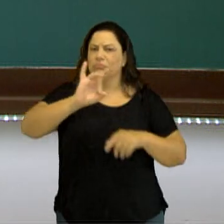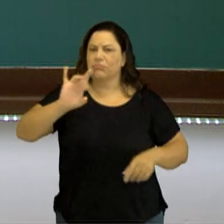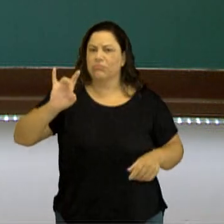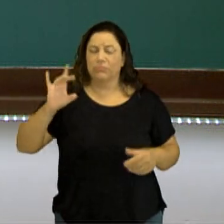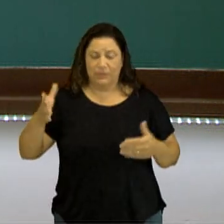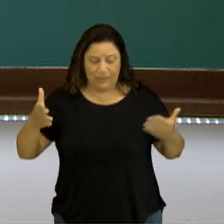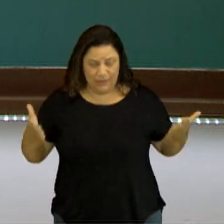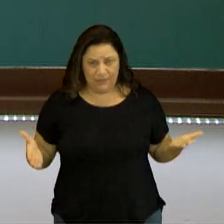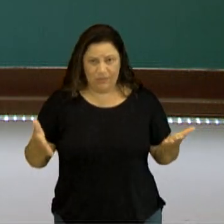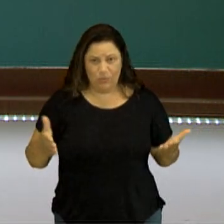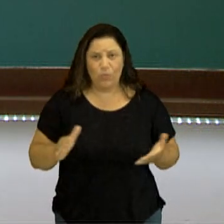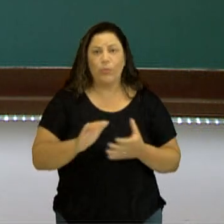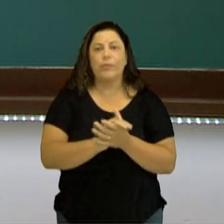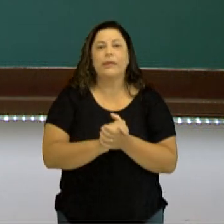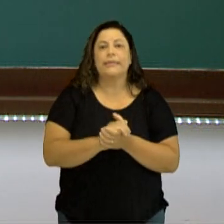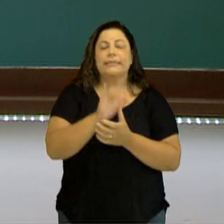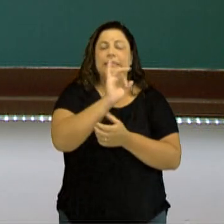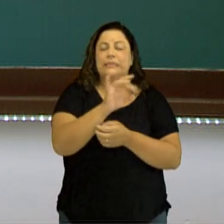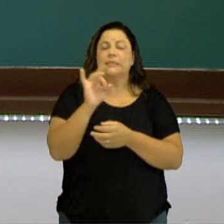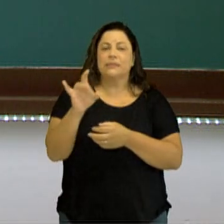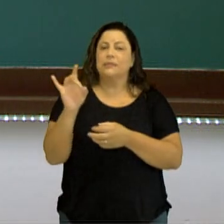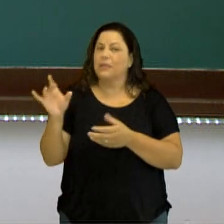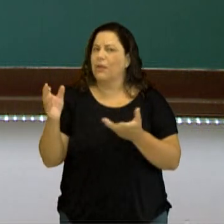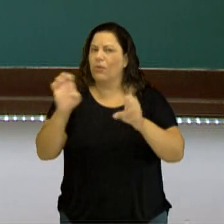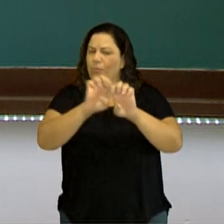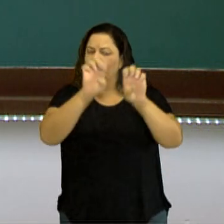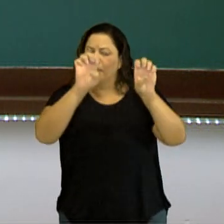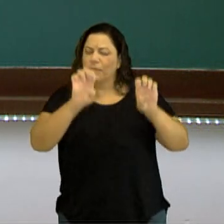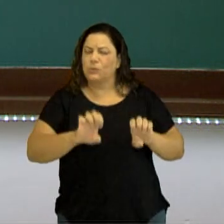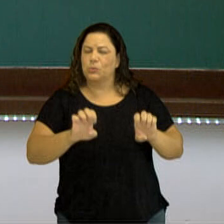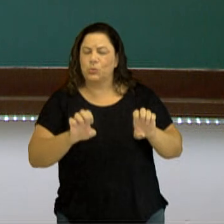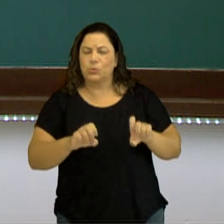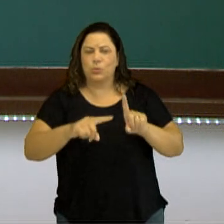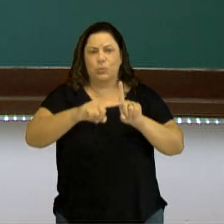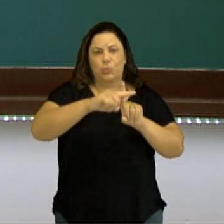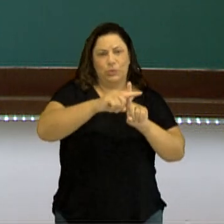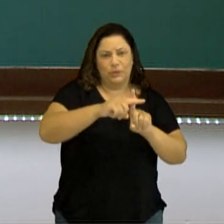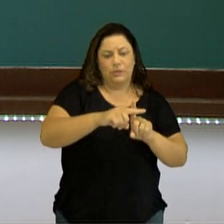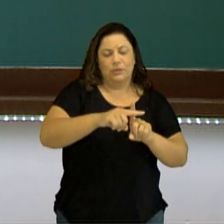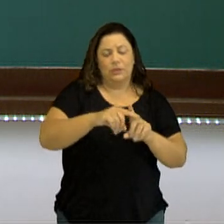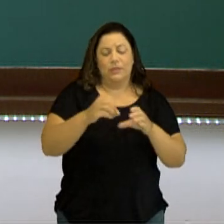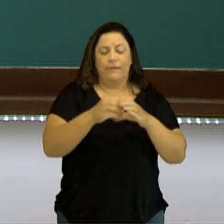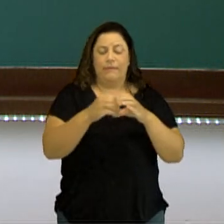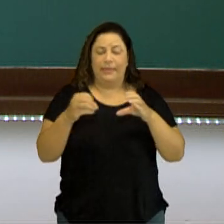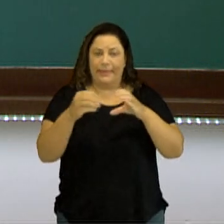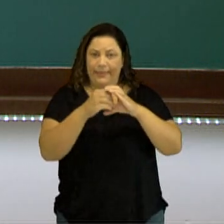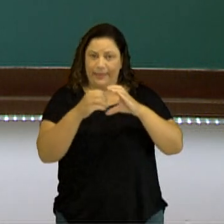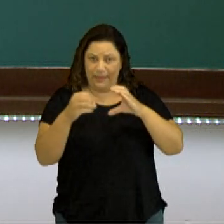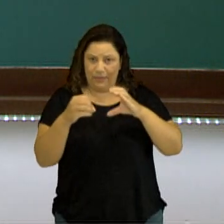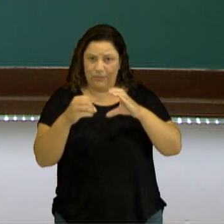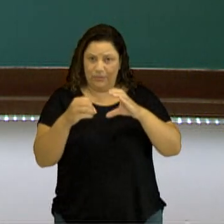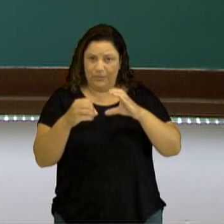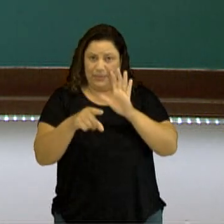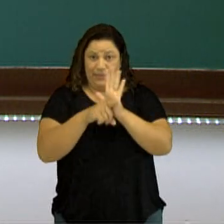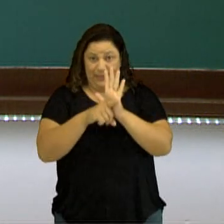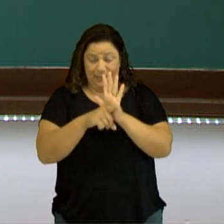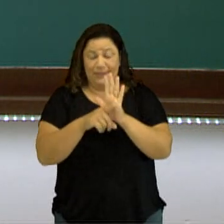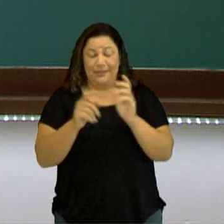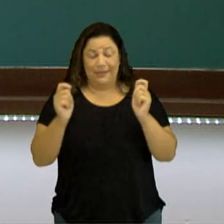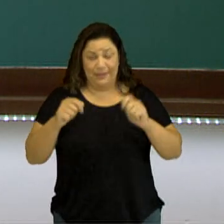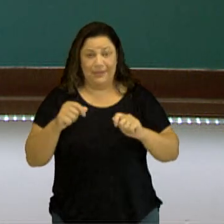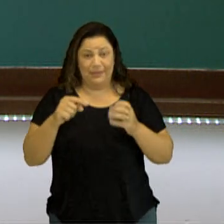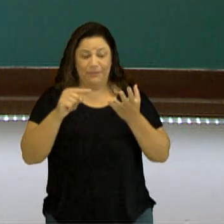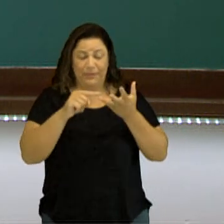partículas, dessas estruturas subatômicas. A carga elétrica positiva, a neutra e a negativa, tá bom? Prótons,